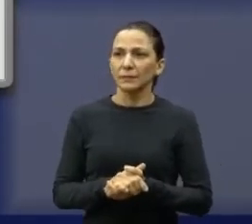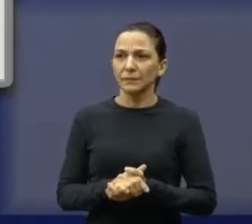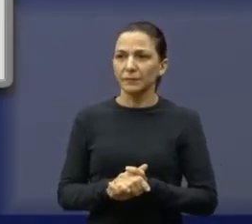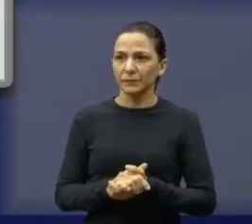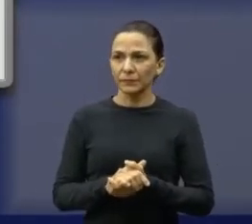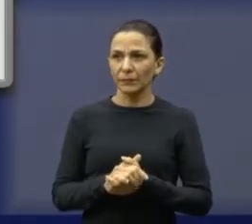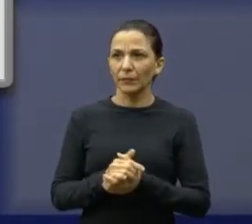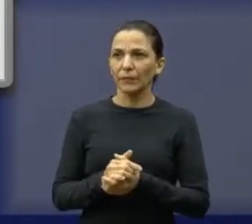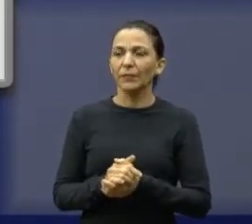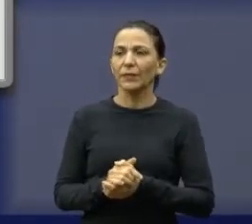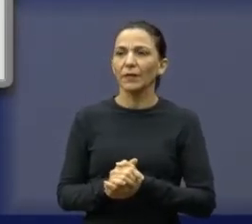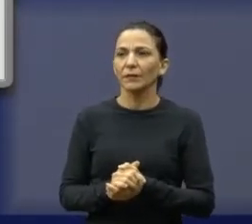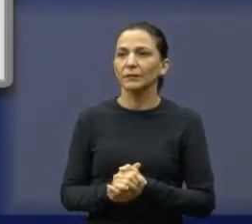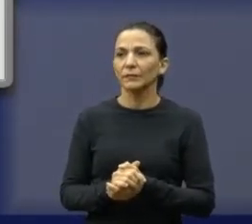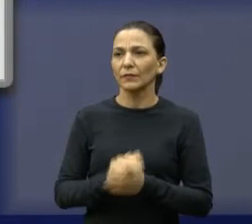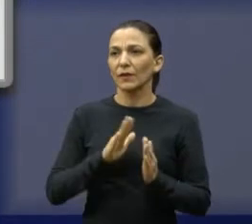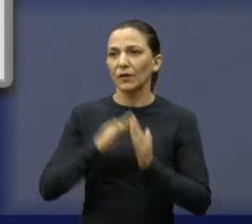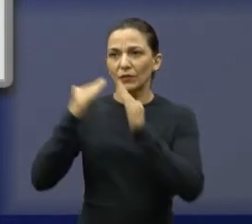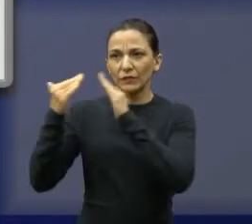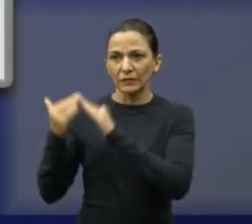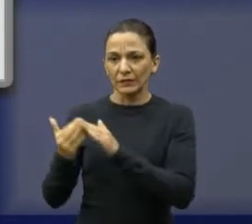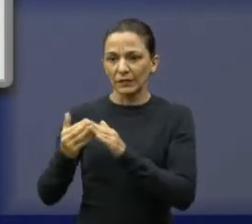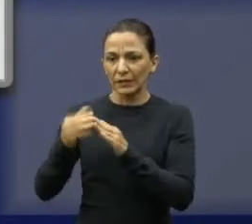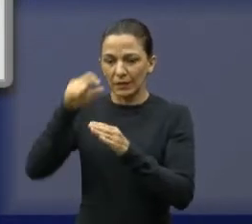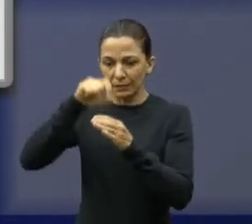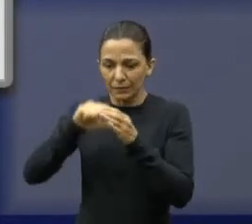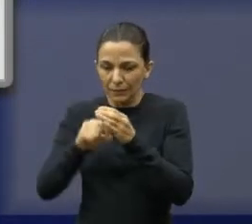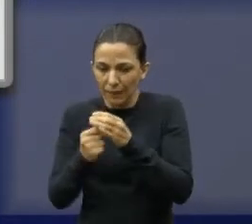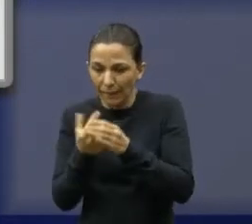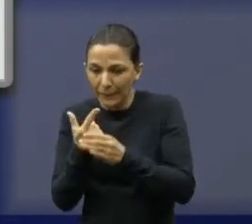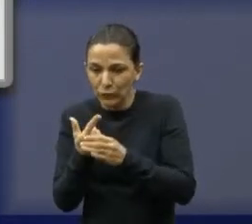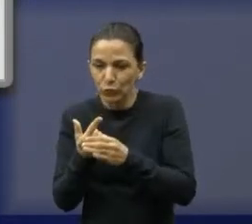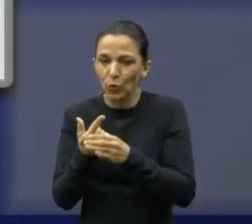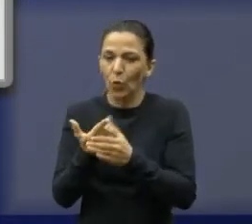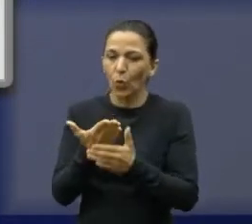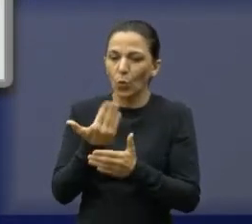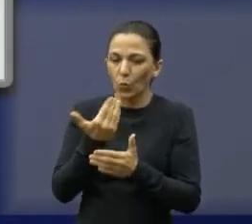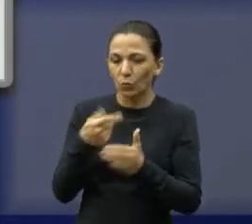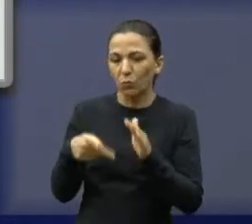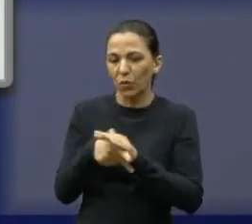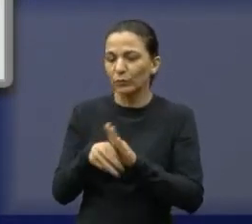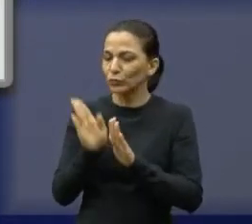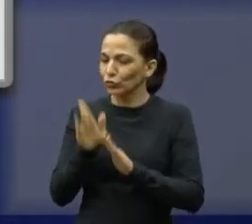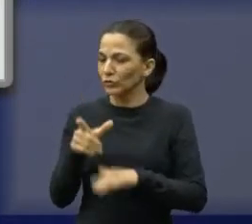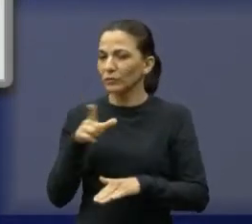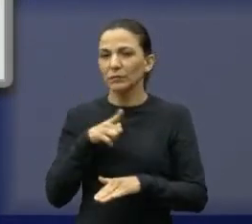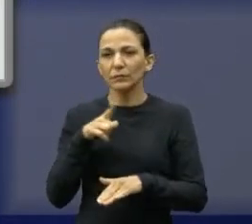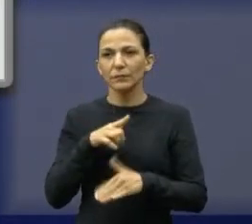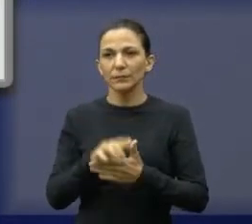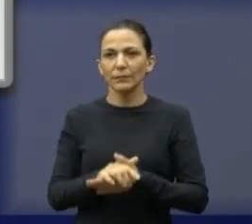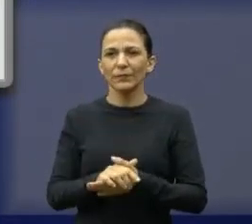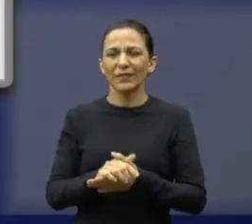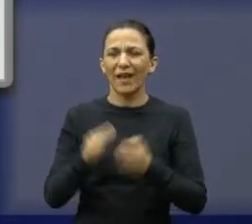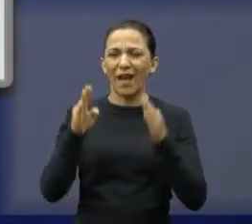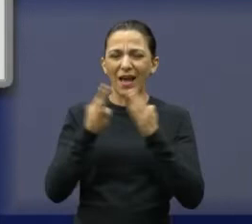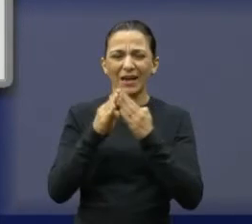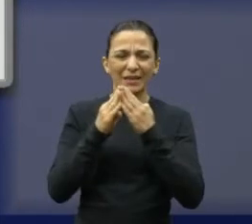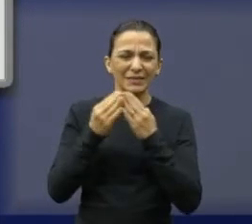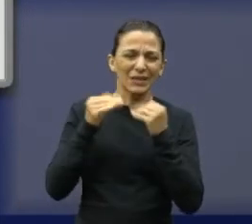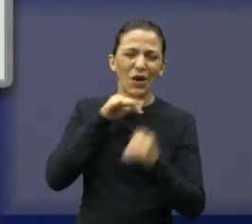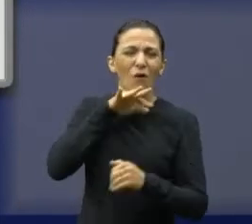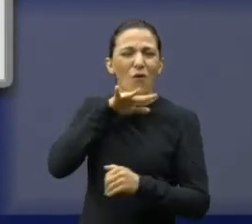lá, plantou quiabo no terreno. Essa casa estava dando um transtorno para os moradores ali. Era muito ruim, né, Gerson? Muito ruim.